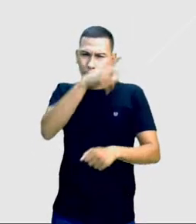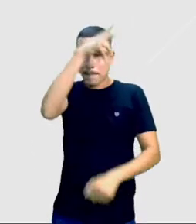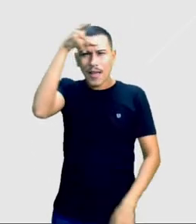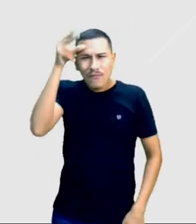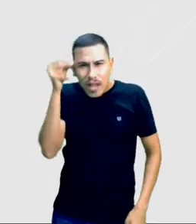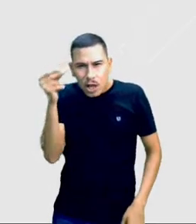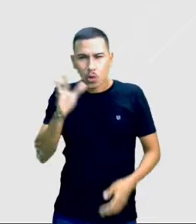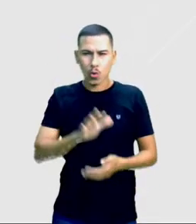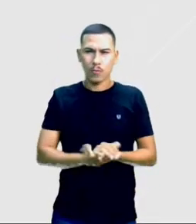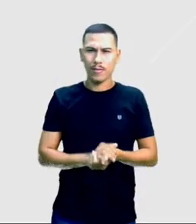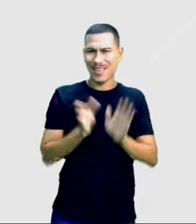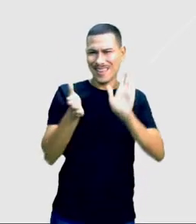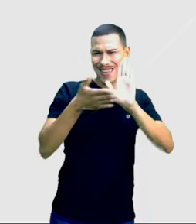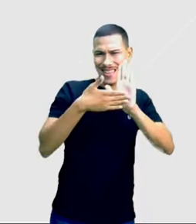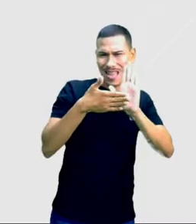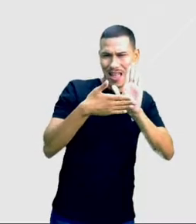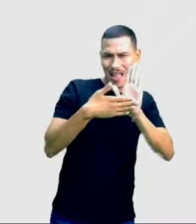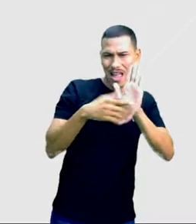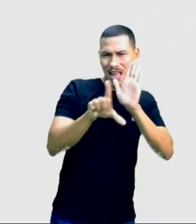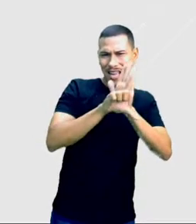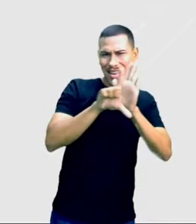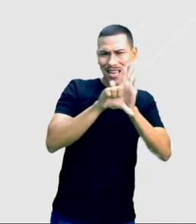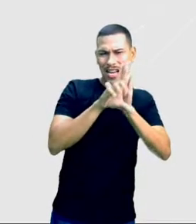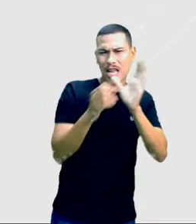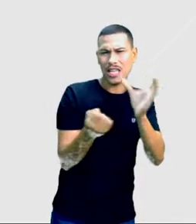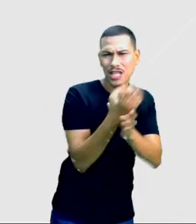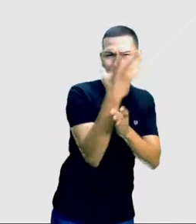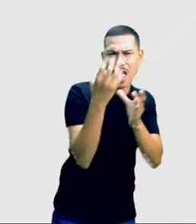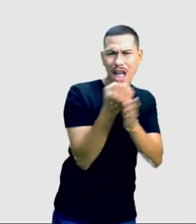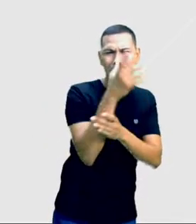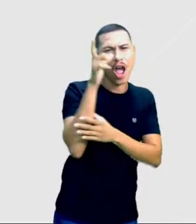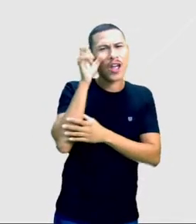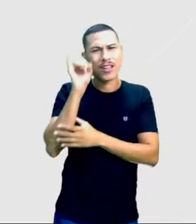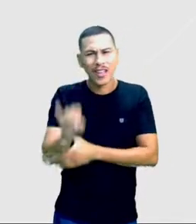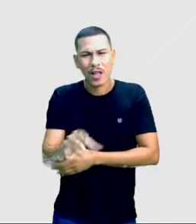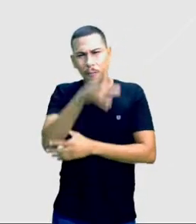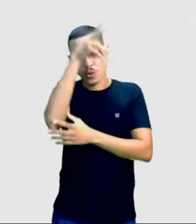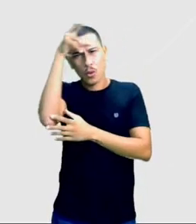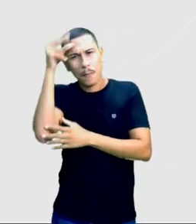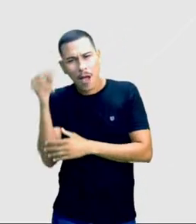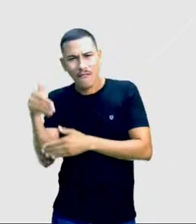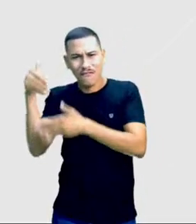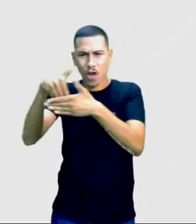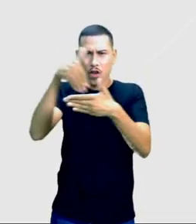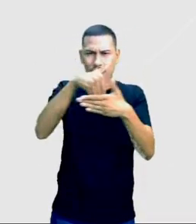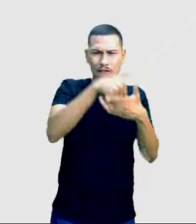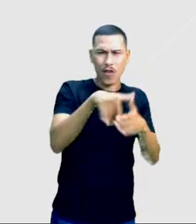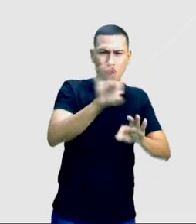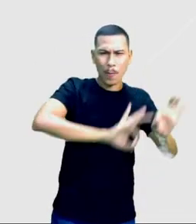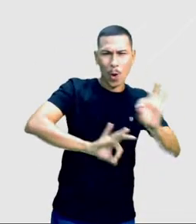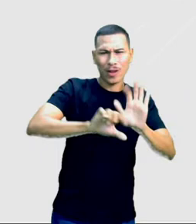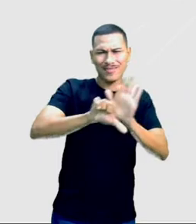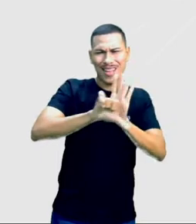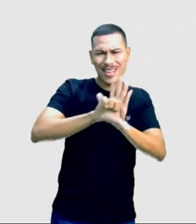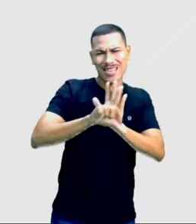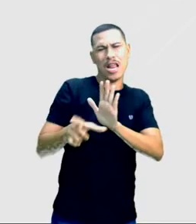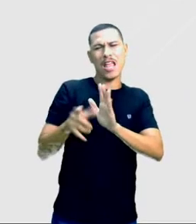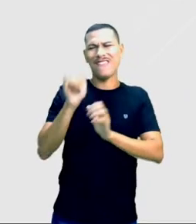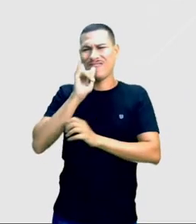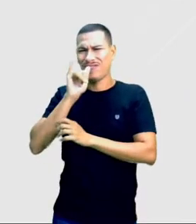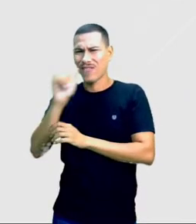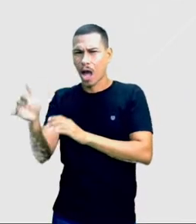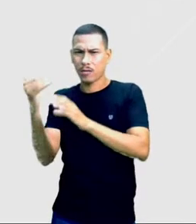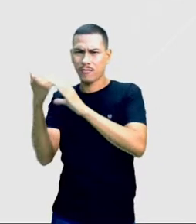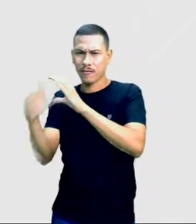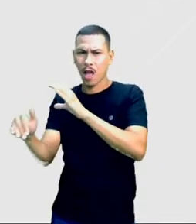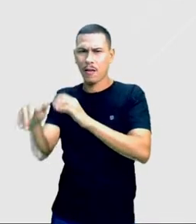de interesse municipal e debatê-las e aprová-las. Votar projetos de leis enviados pelo prefeito. Organizar os